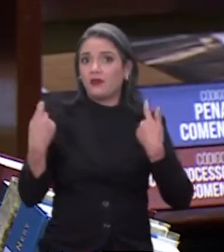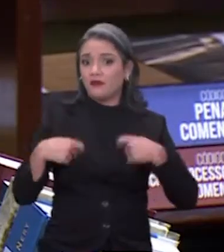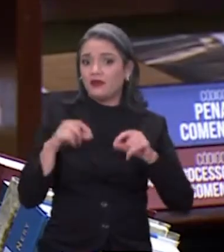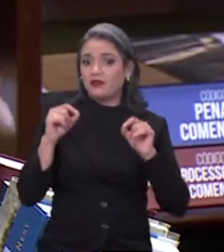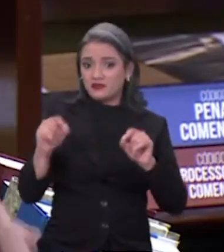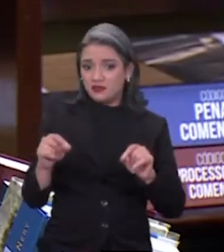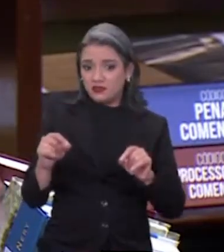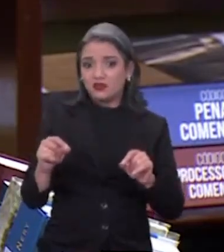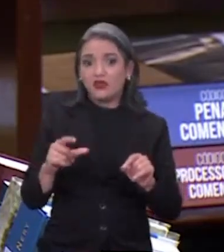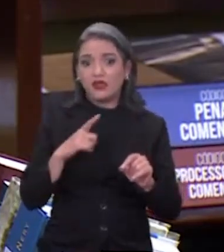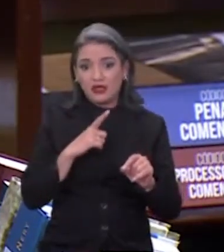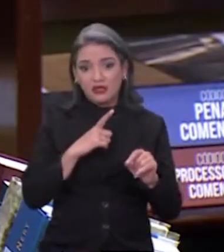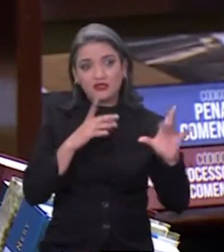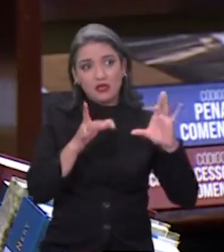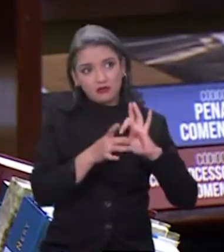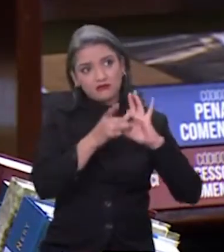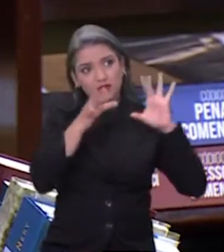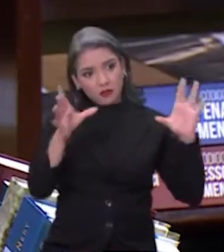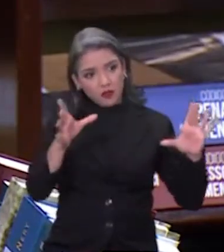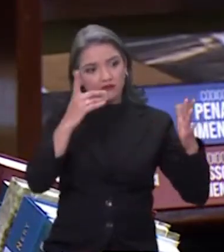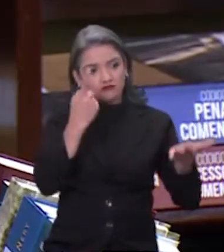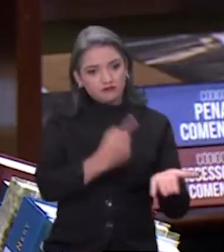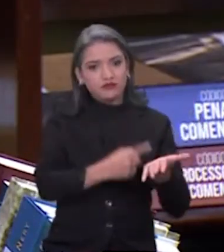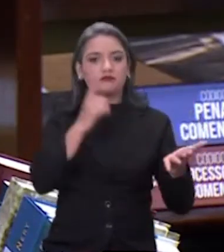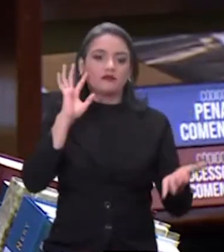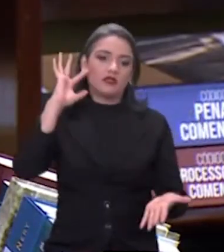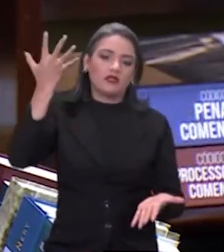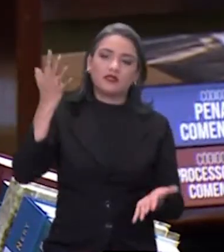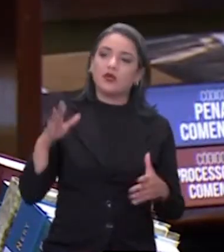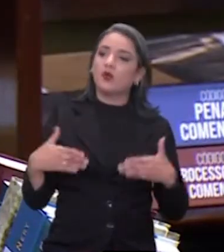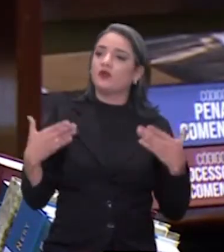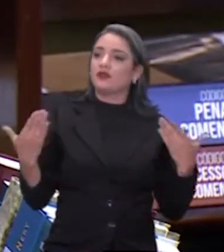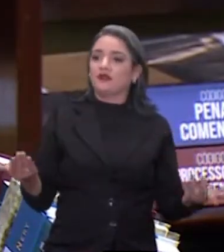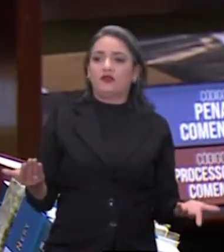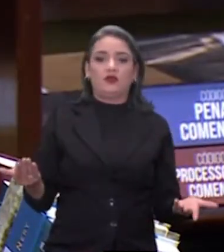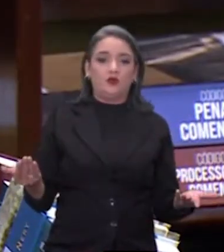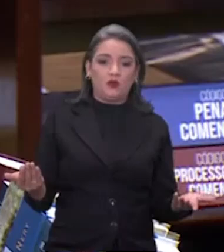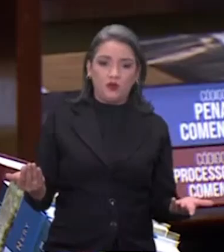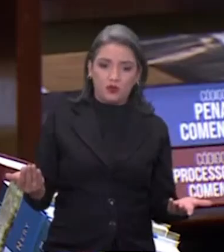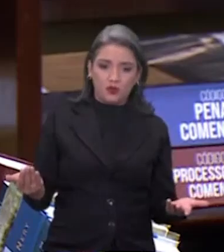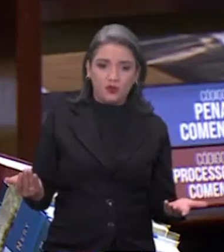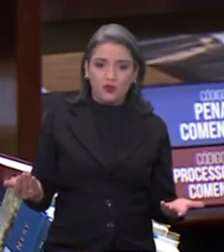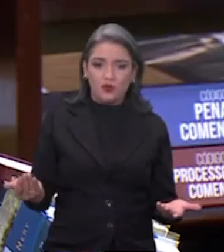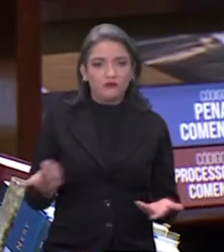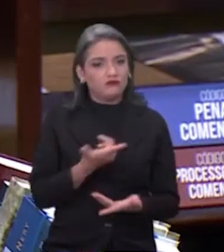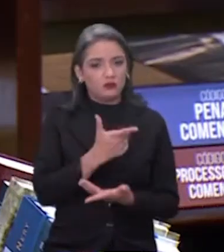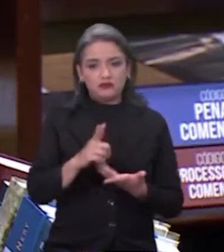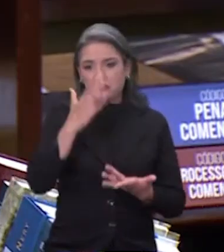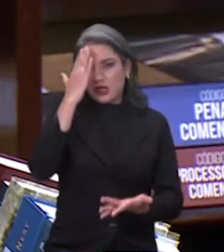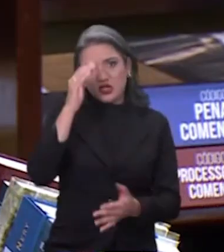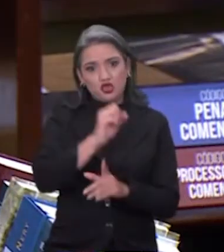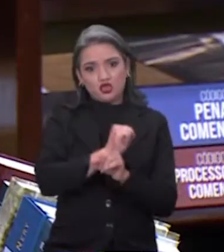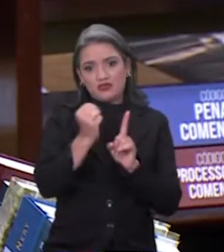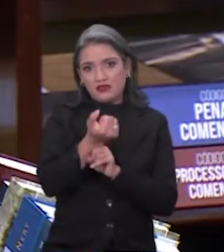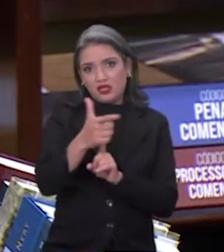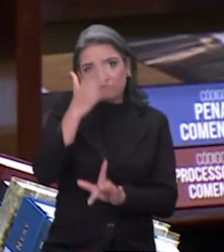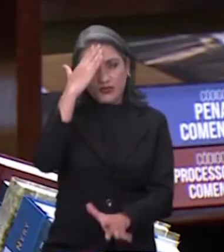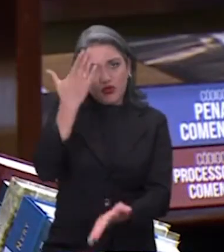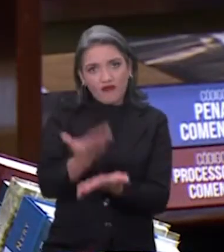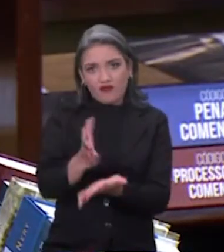legitimação democrática das suas decisões, passa a não gozar de confiança legítima da sociedade.